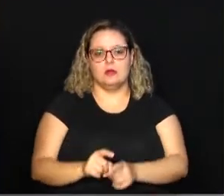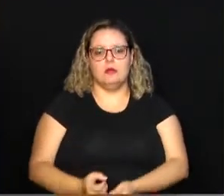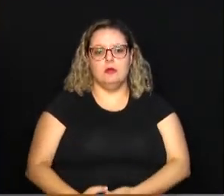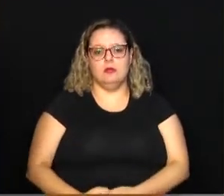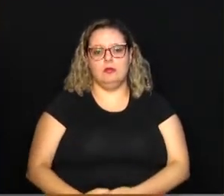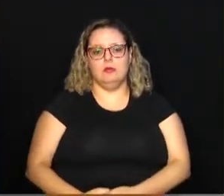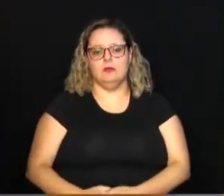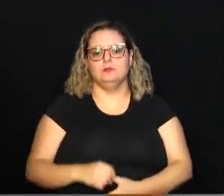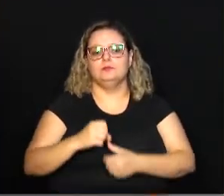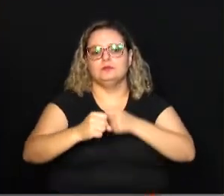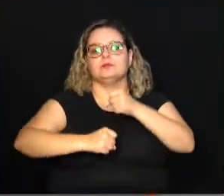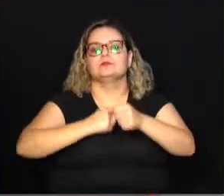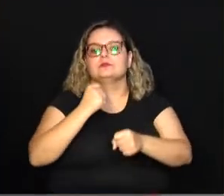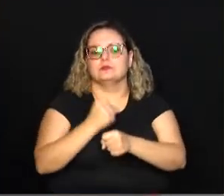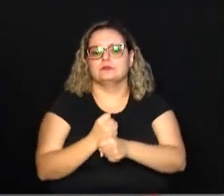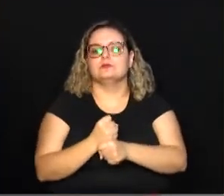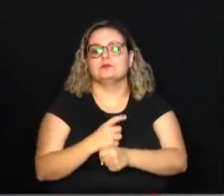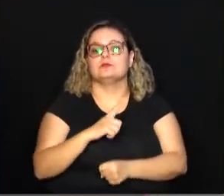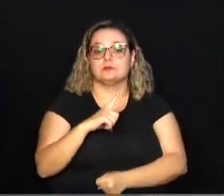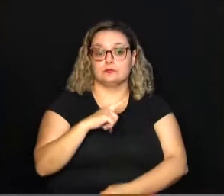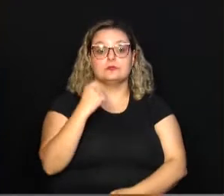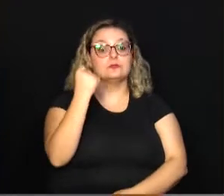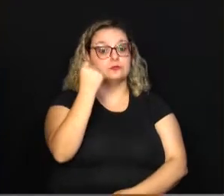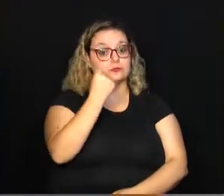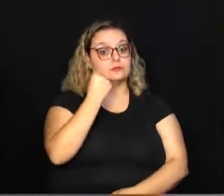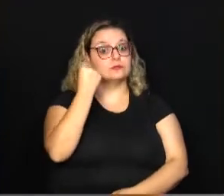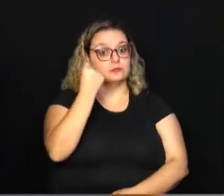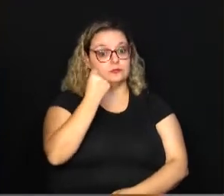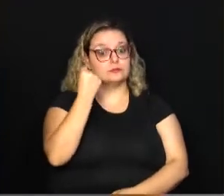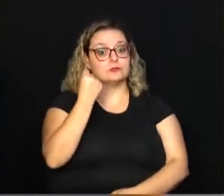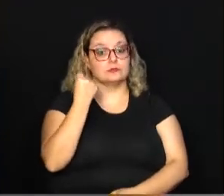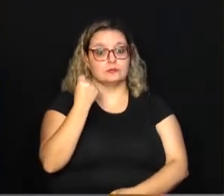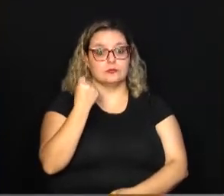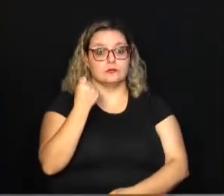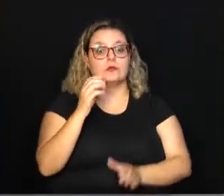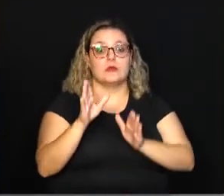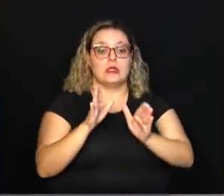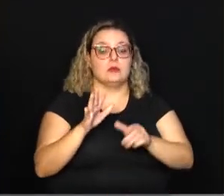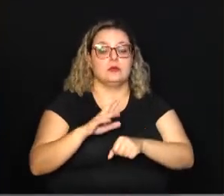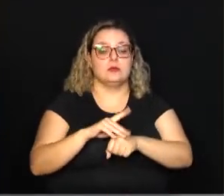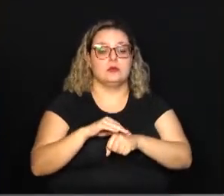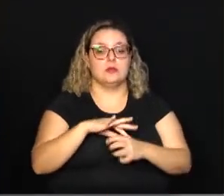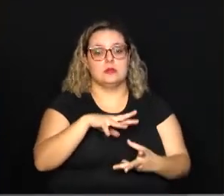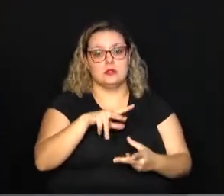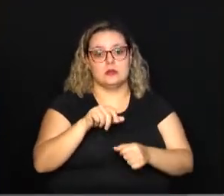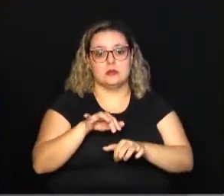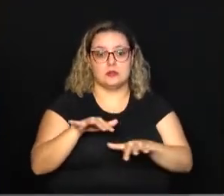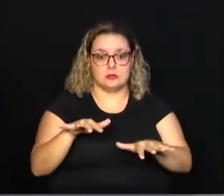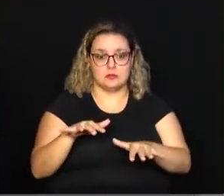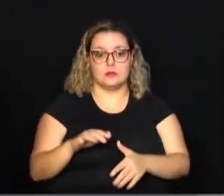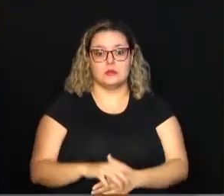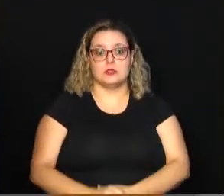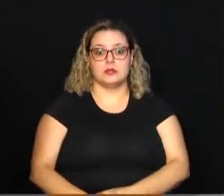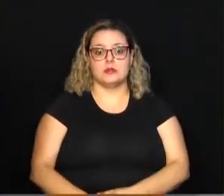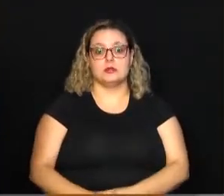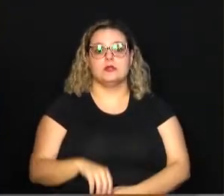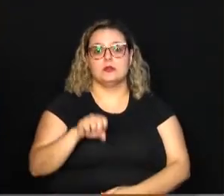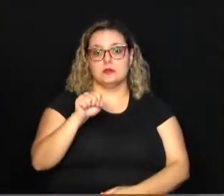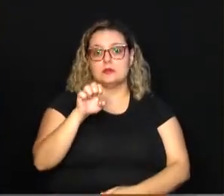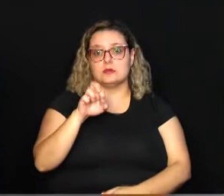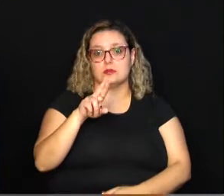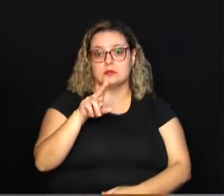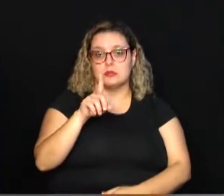ano, nós temos um agravante dessa pandemia, que é o que o doutor Sérgio acabou de falar,